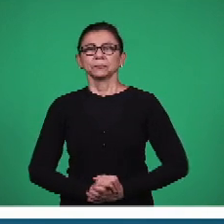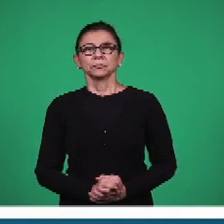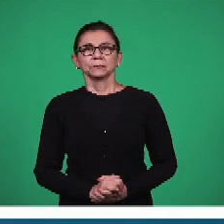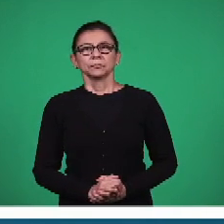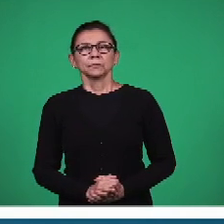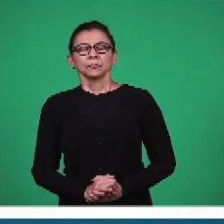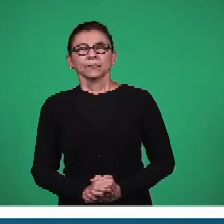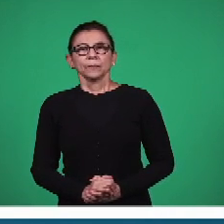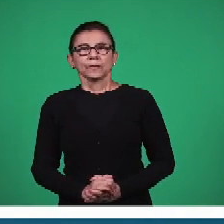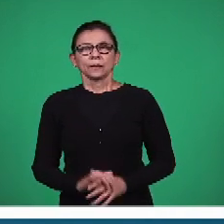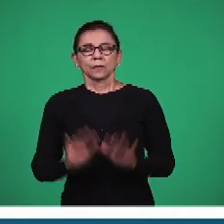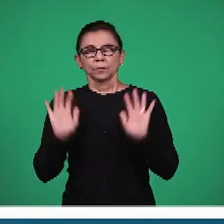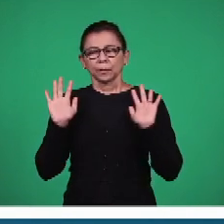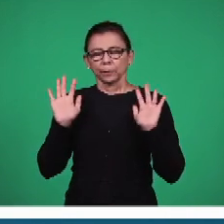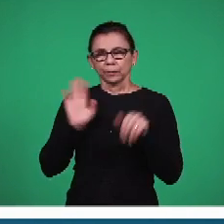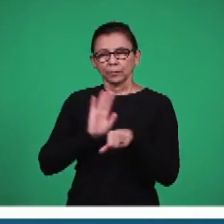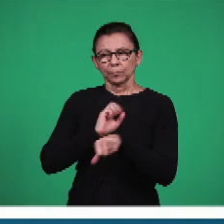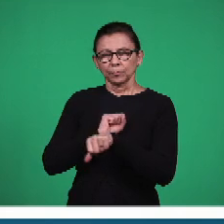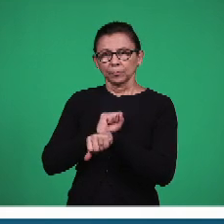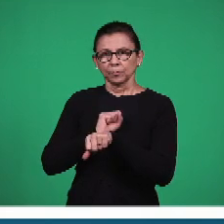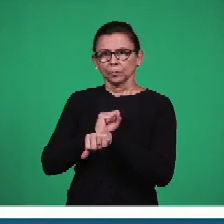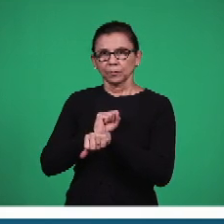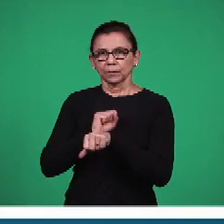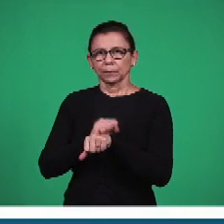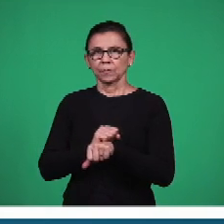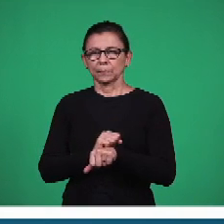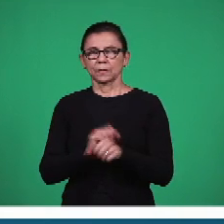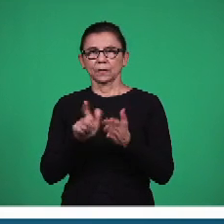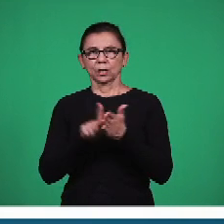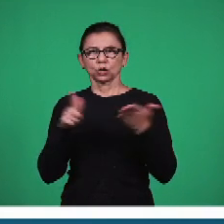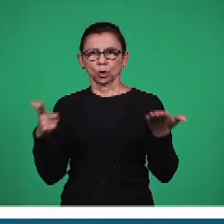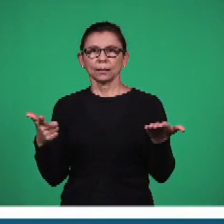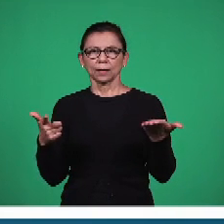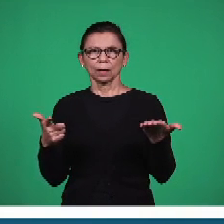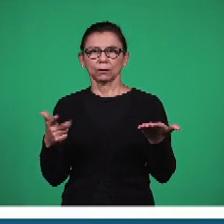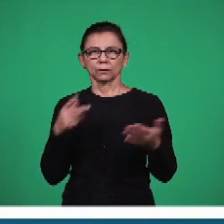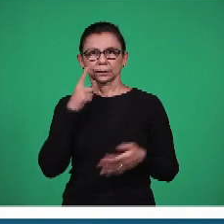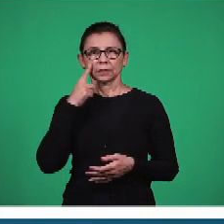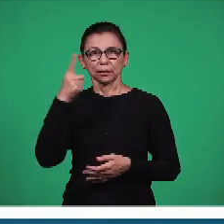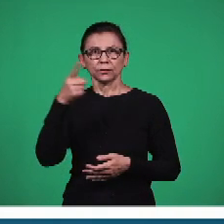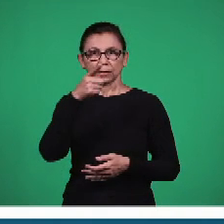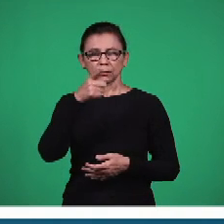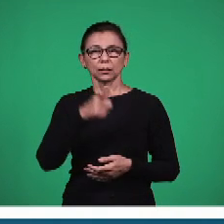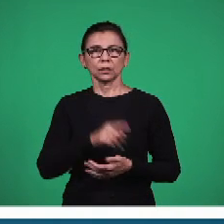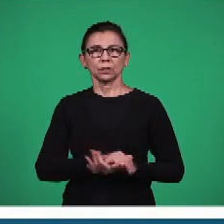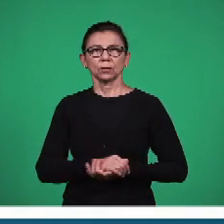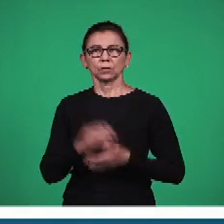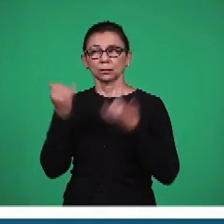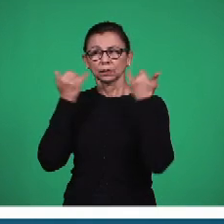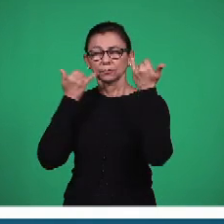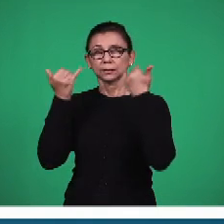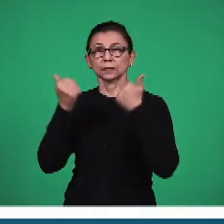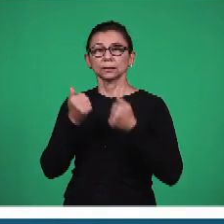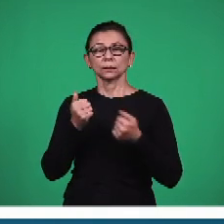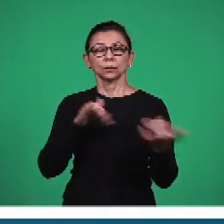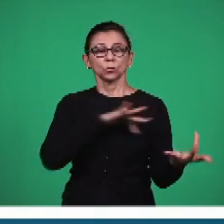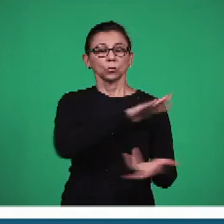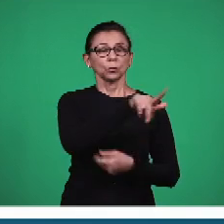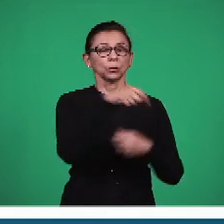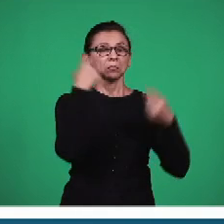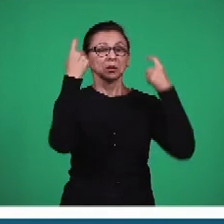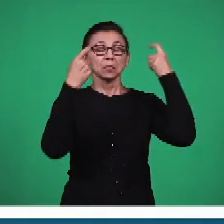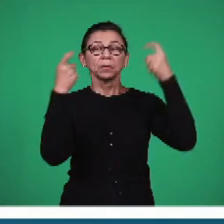vamos do momento que estamos vendo, está dando nos jornais. O que é que nós estamos vendo nos jornais? Qual é a preocupação do mundo? Com o quê? Com a